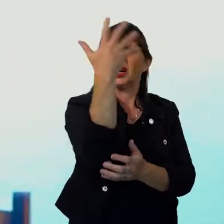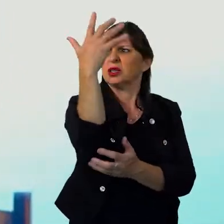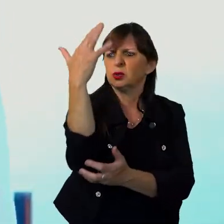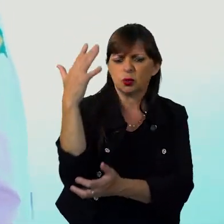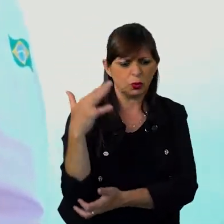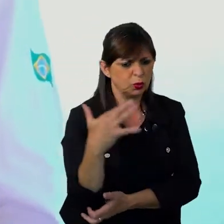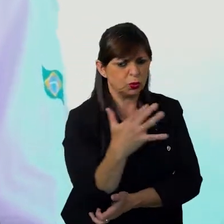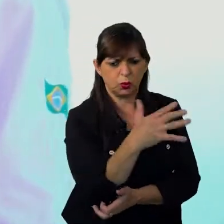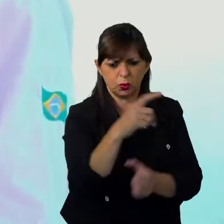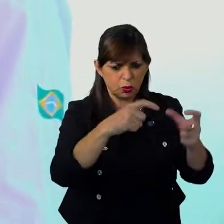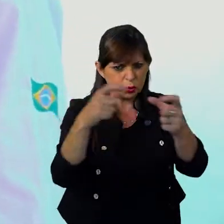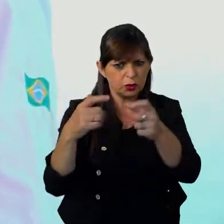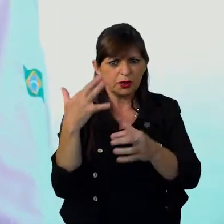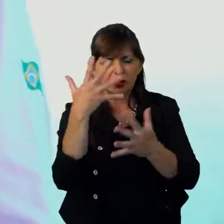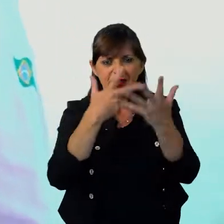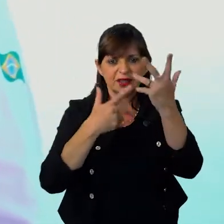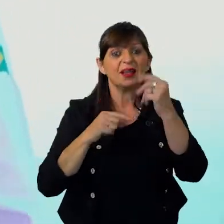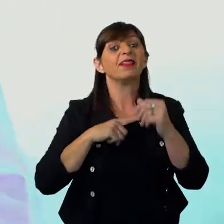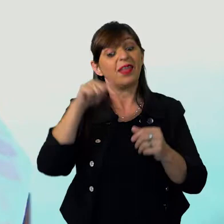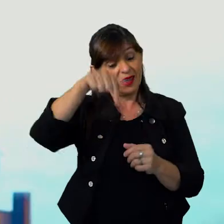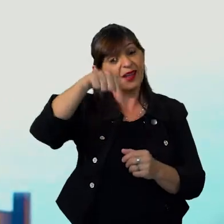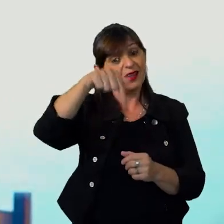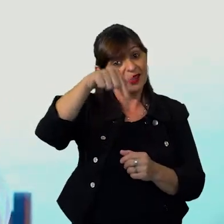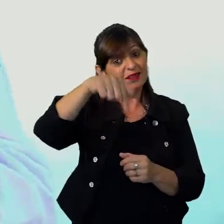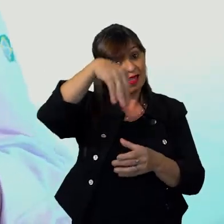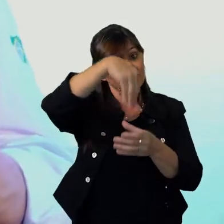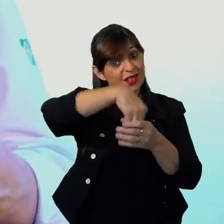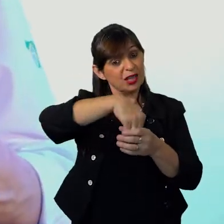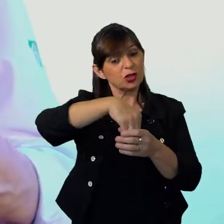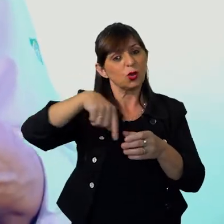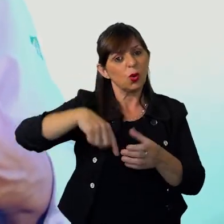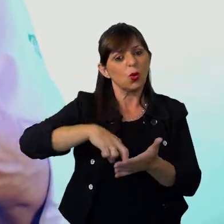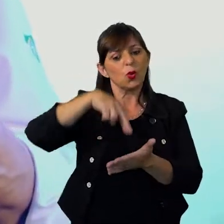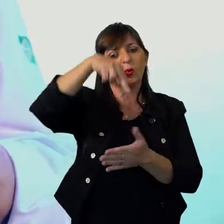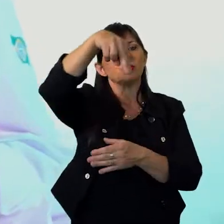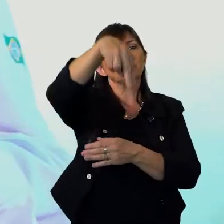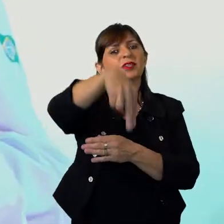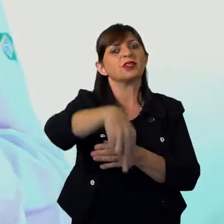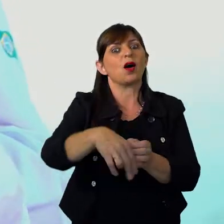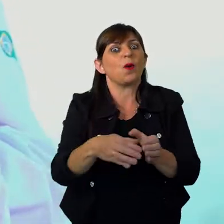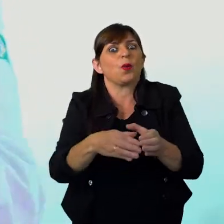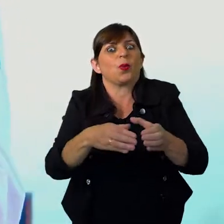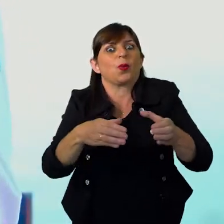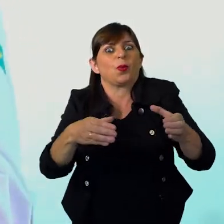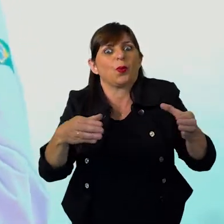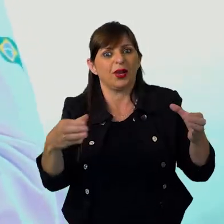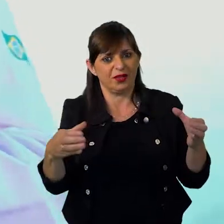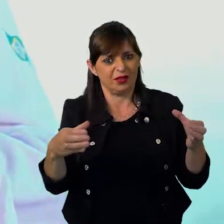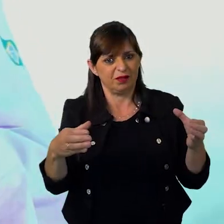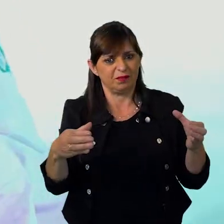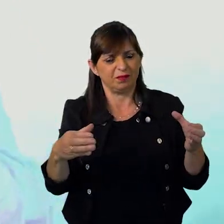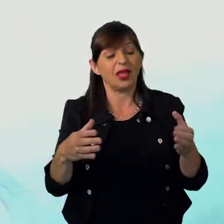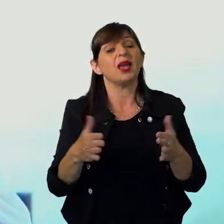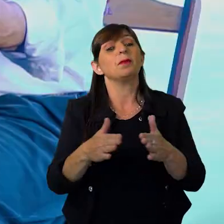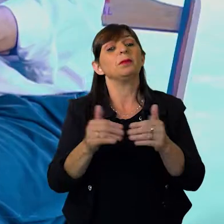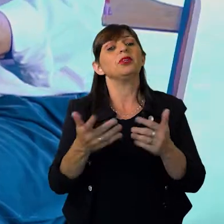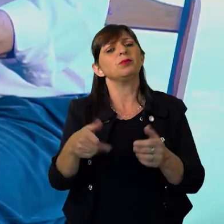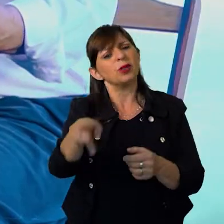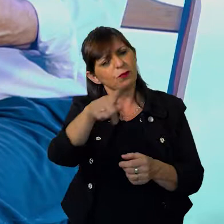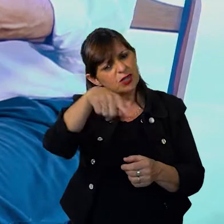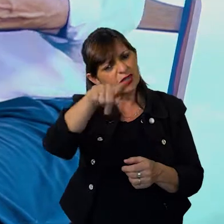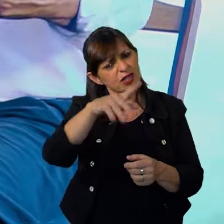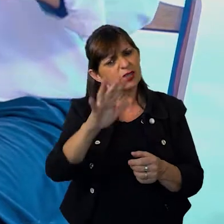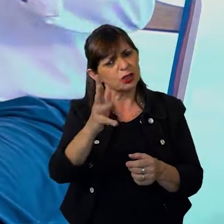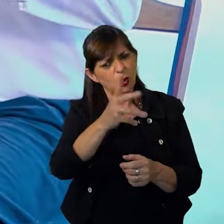Alto Grande Clóvis eu gostaria de aproveitar aqui e agradecer a todos que nos acolheram nessa as nossas